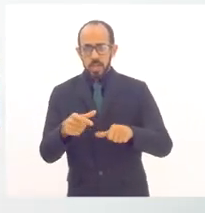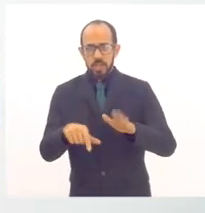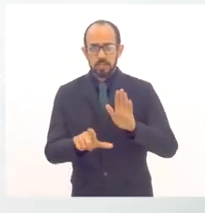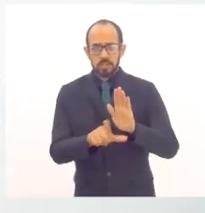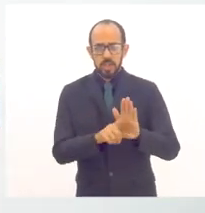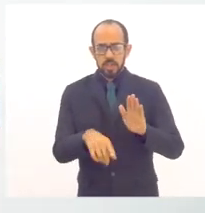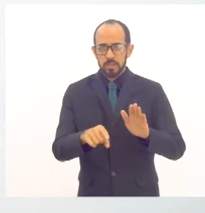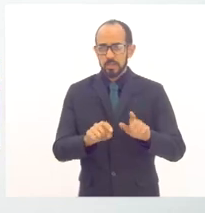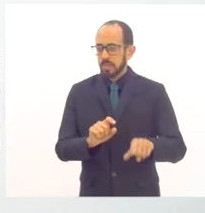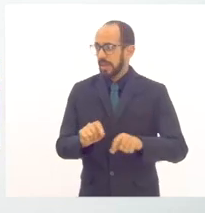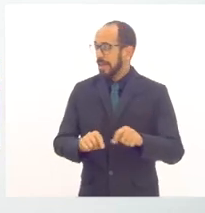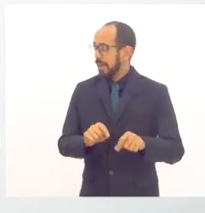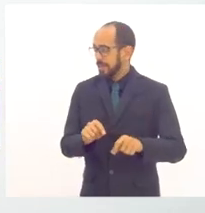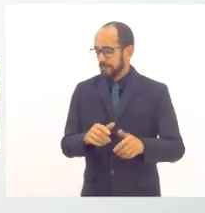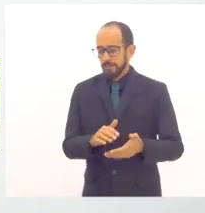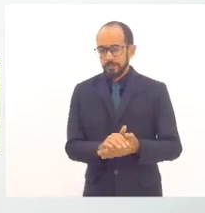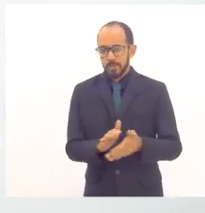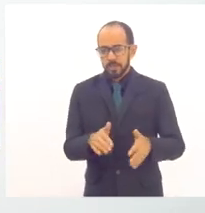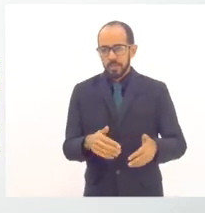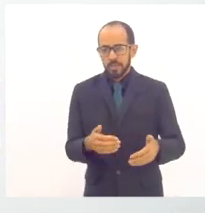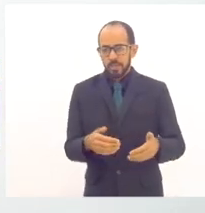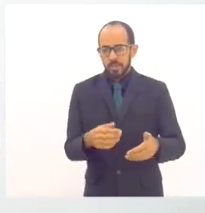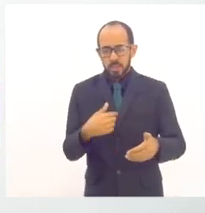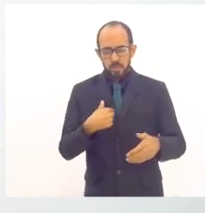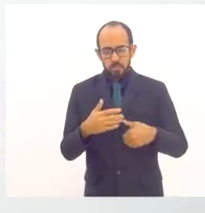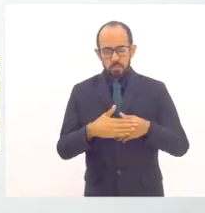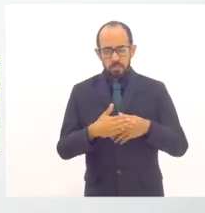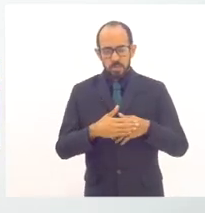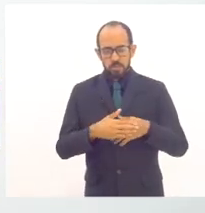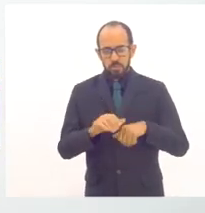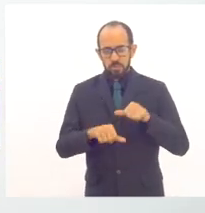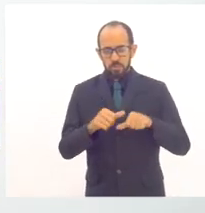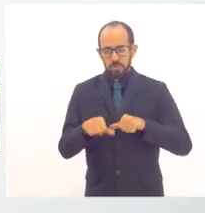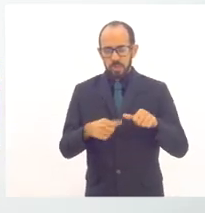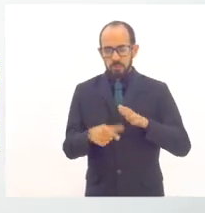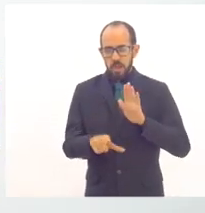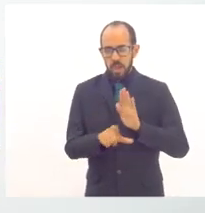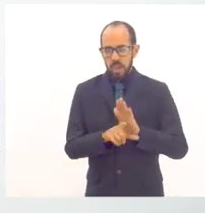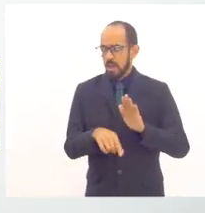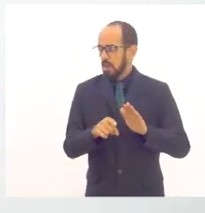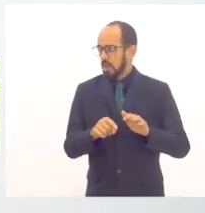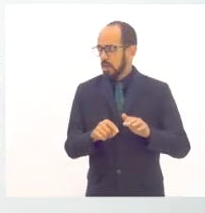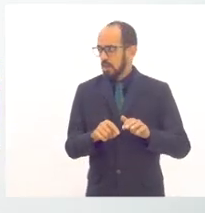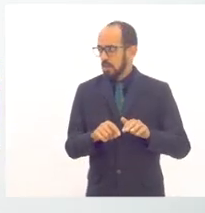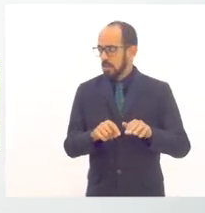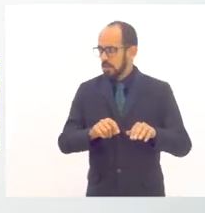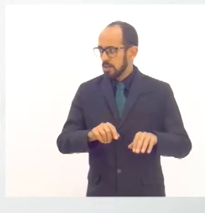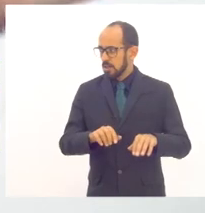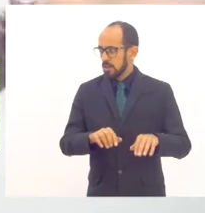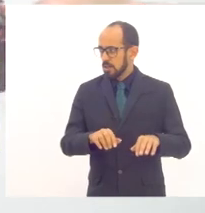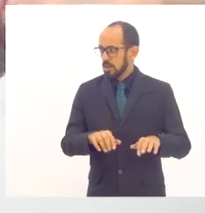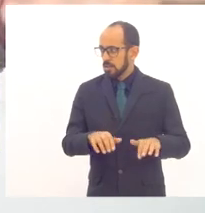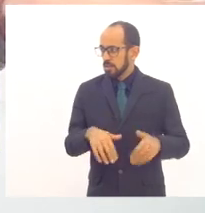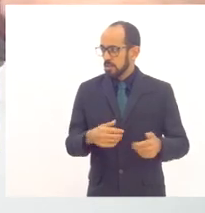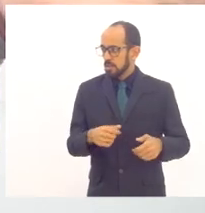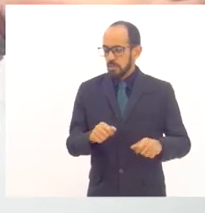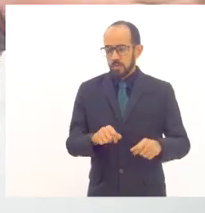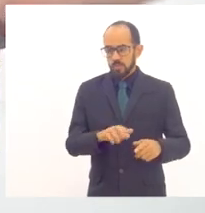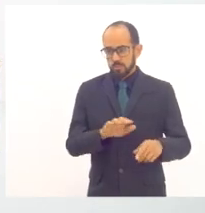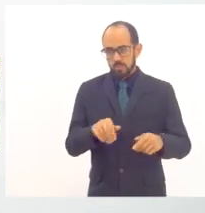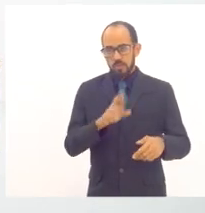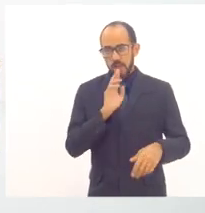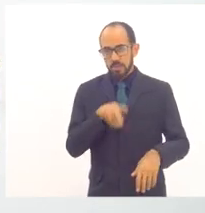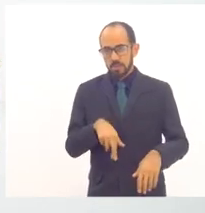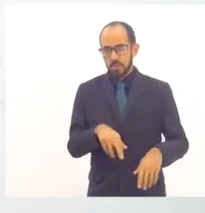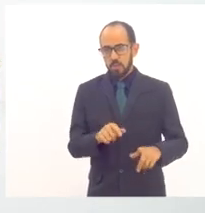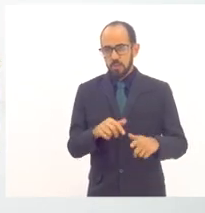minhas mesmo, porque eu cheguei à conclusão que as pessoas que levantaram considerações tinham razão. E